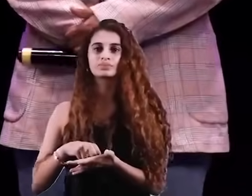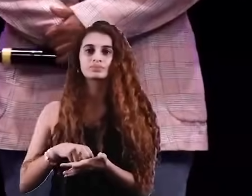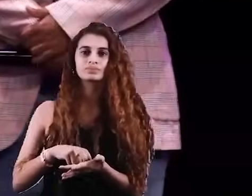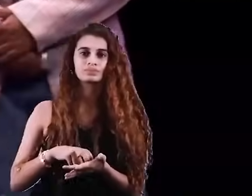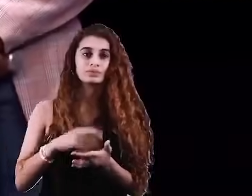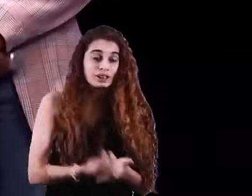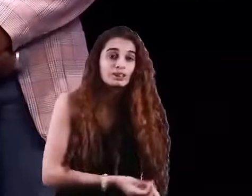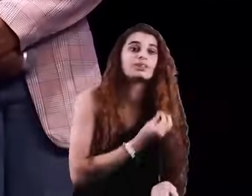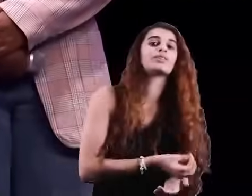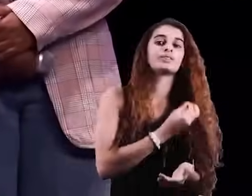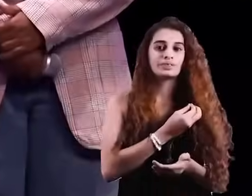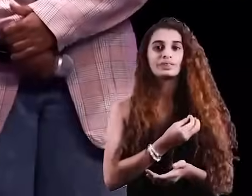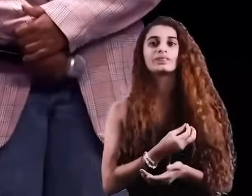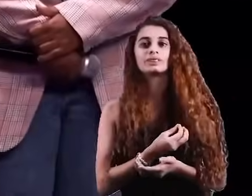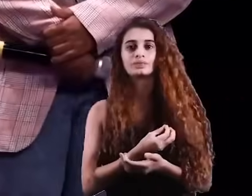deu vida para ela.